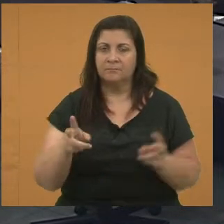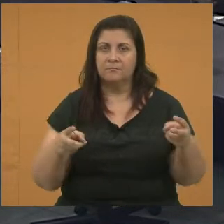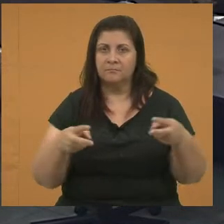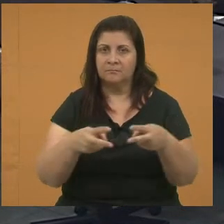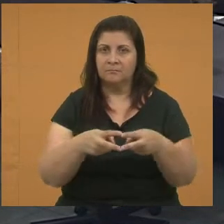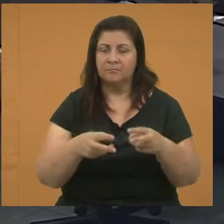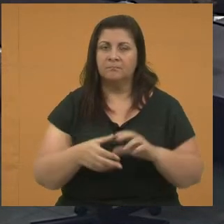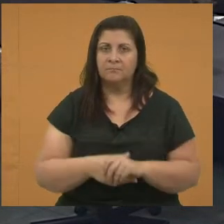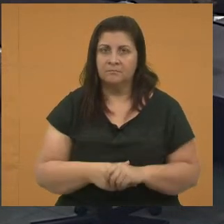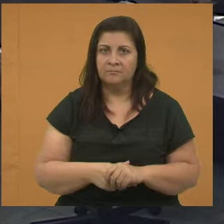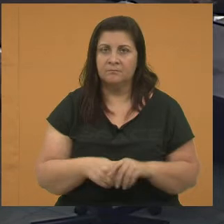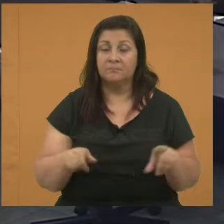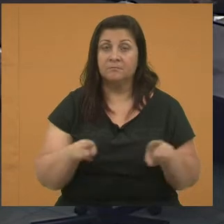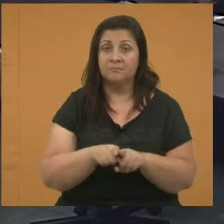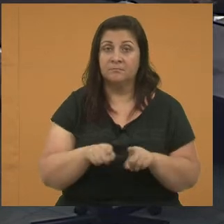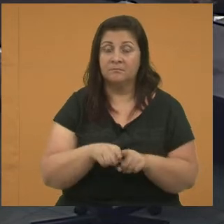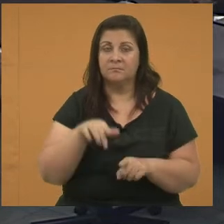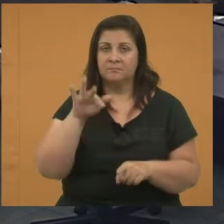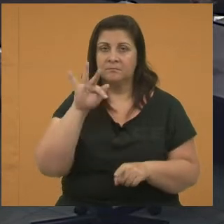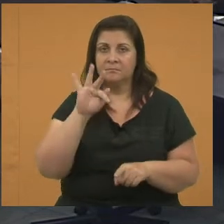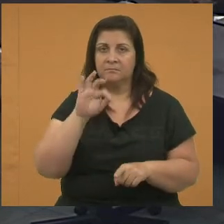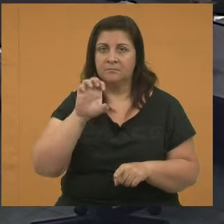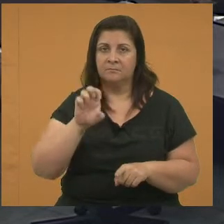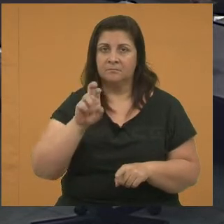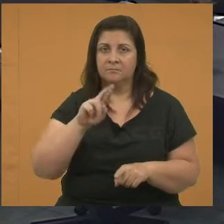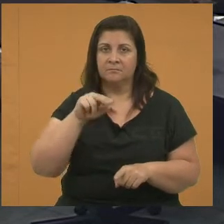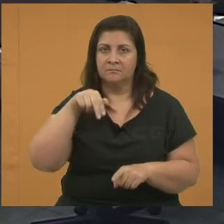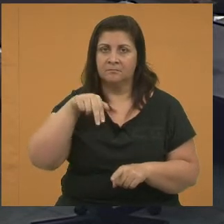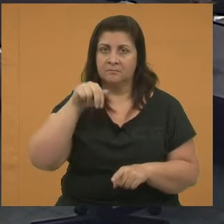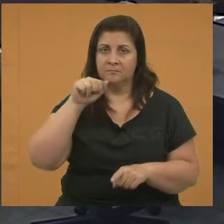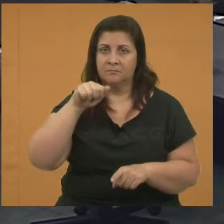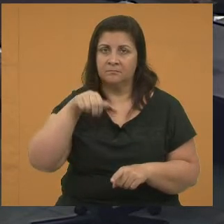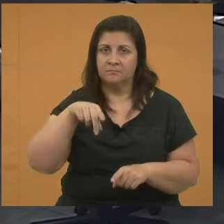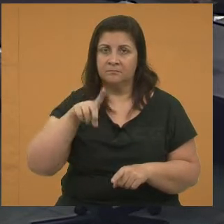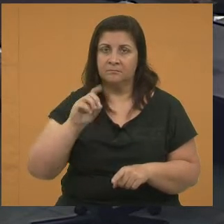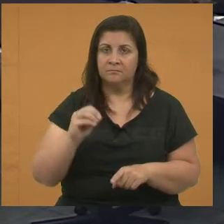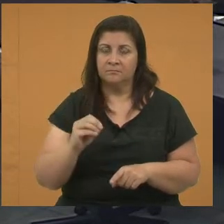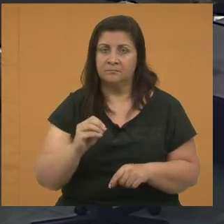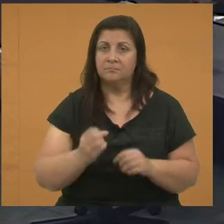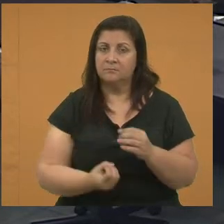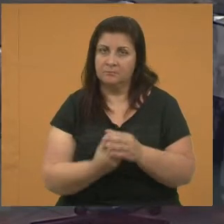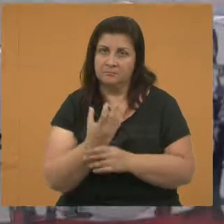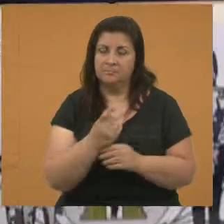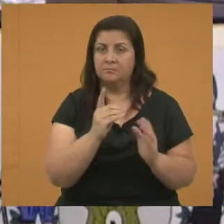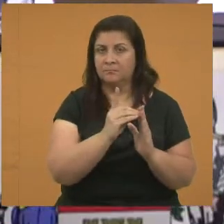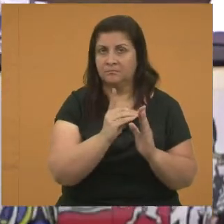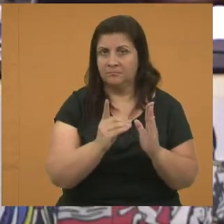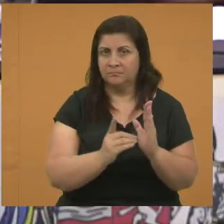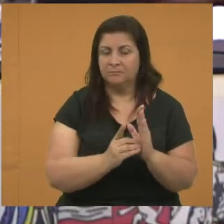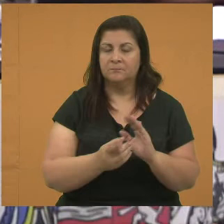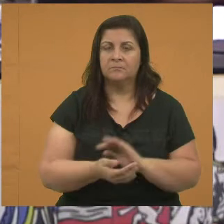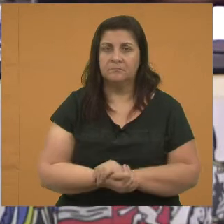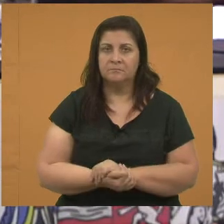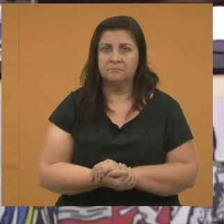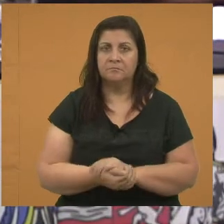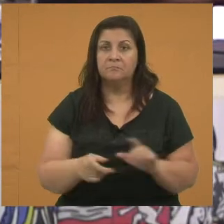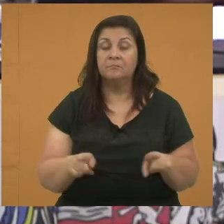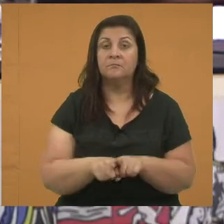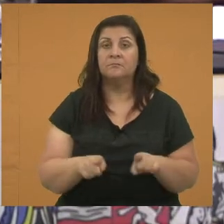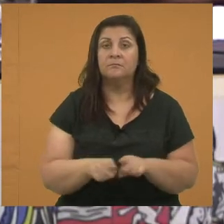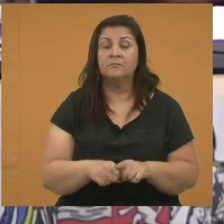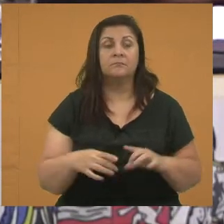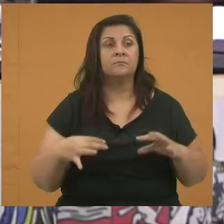e também cumprimentar meu amigo Fernando, autor do projeto do decreto legislativo, cumprimentar aqui também